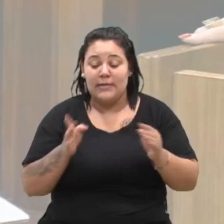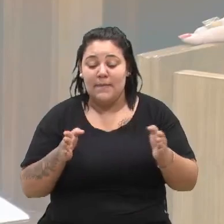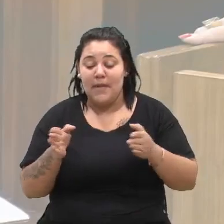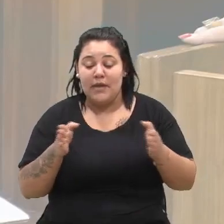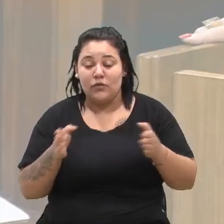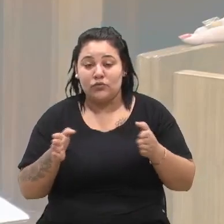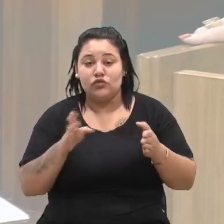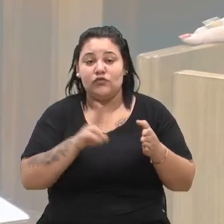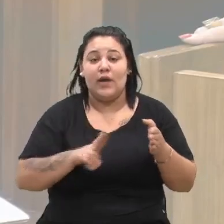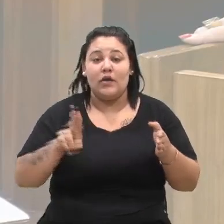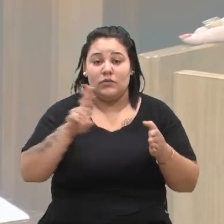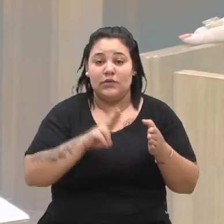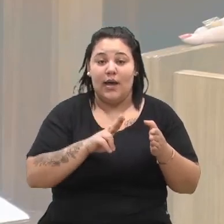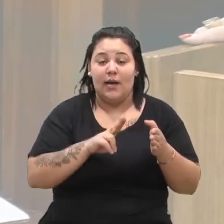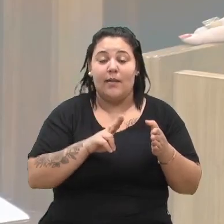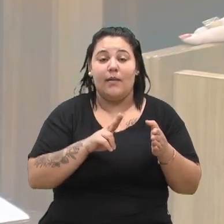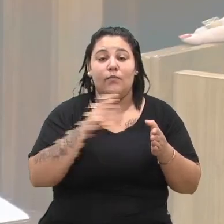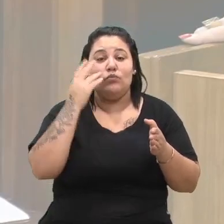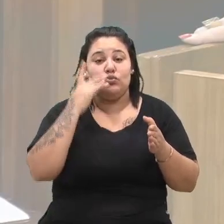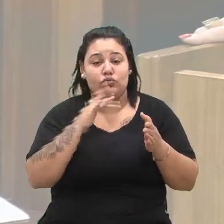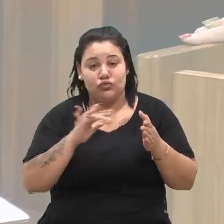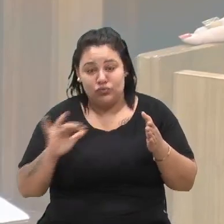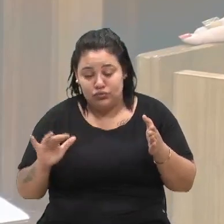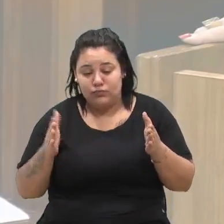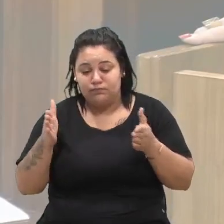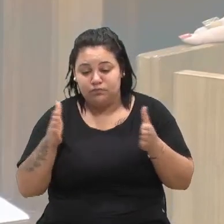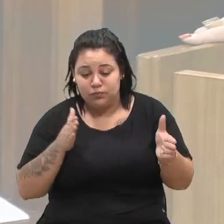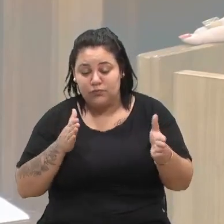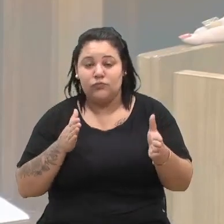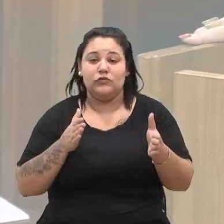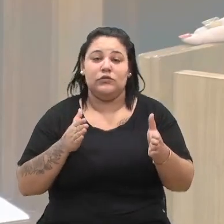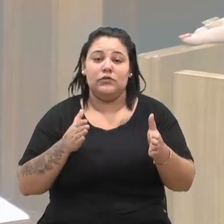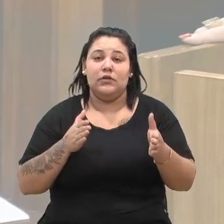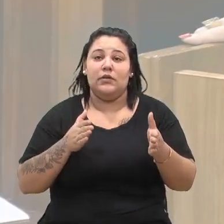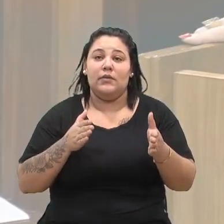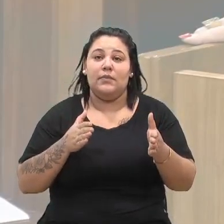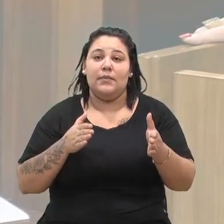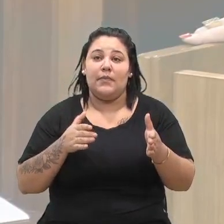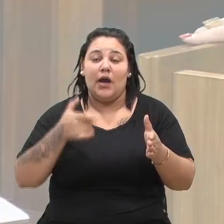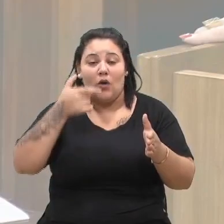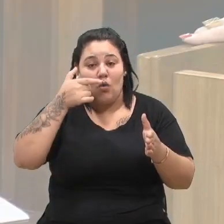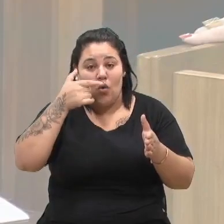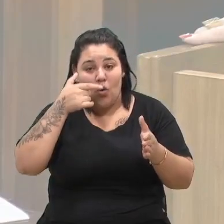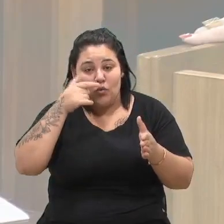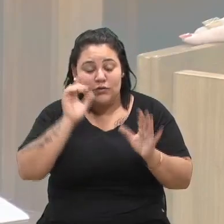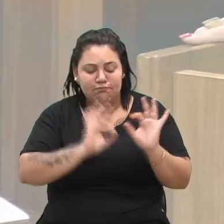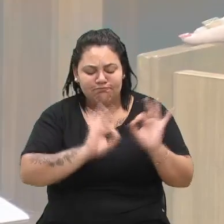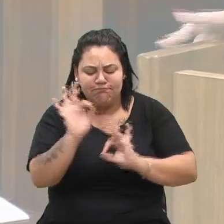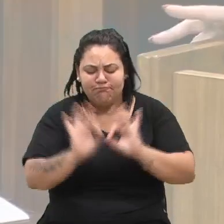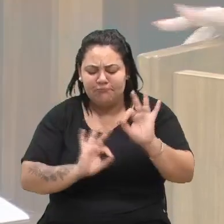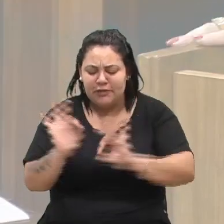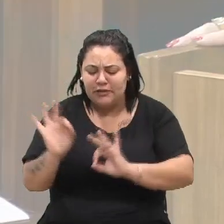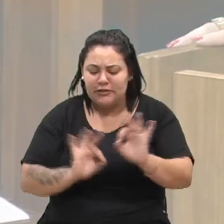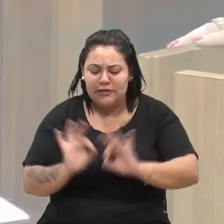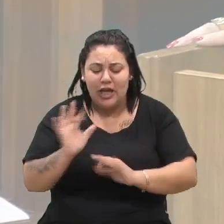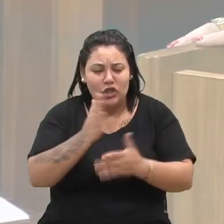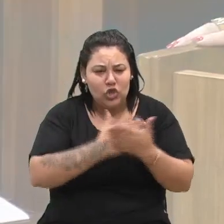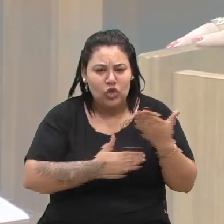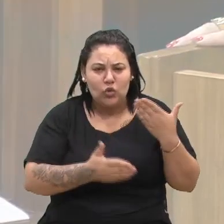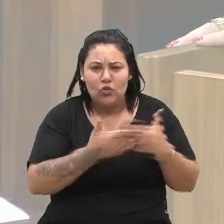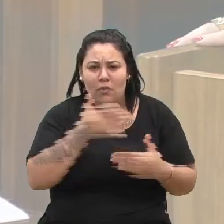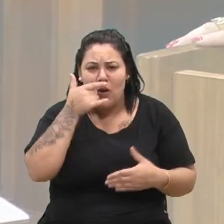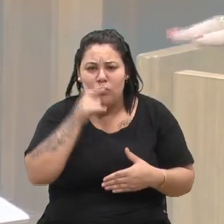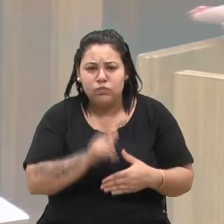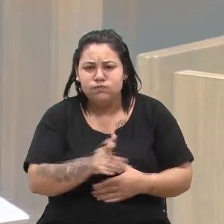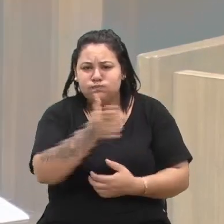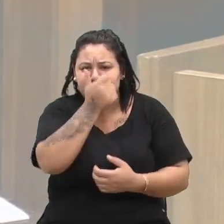dias para formar esse caldo para que esteja lotado esse plenário, e com isso, né, se